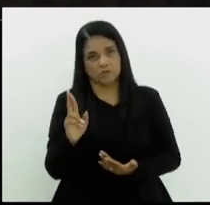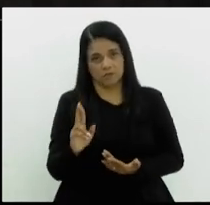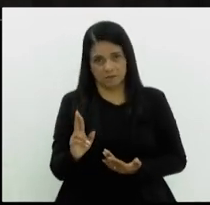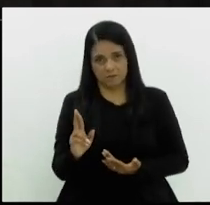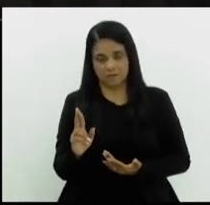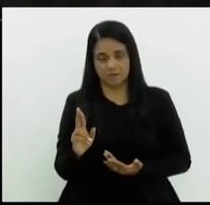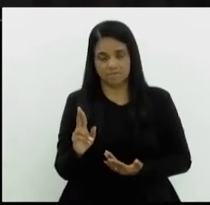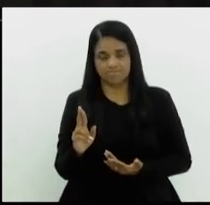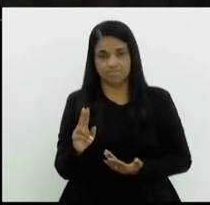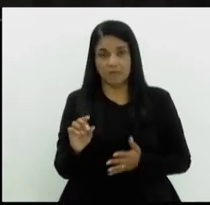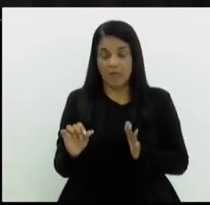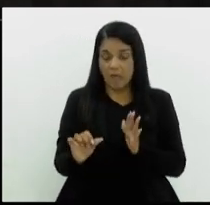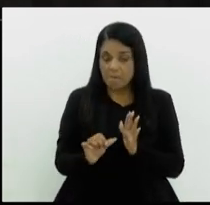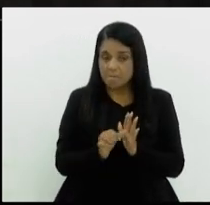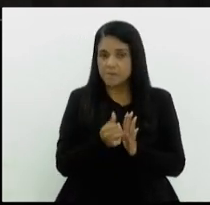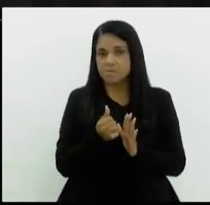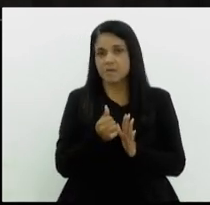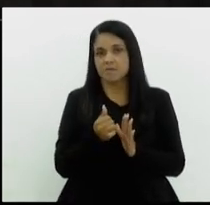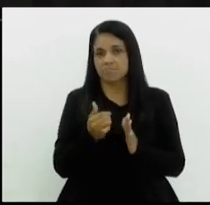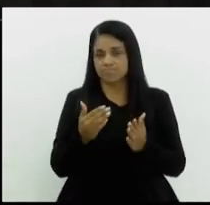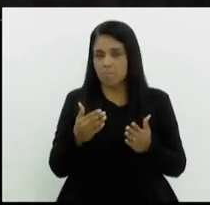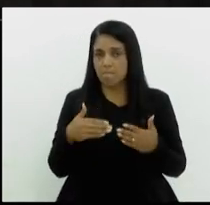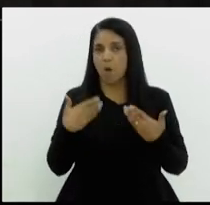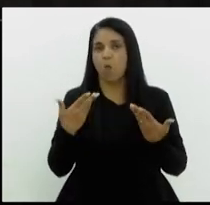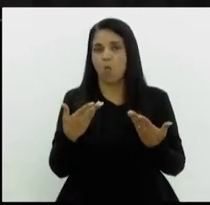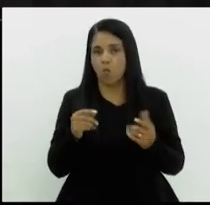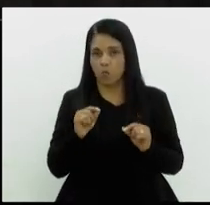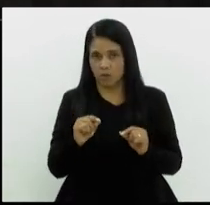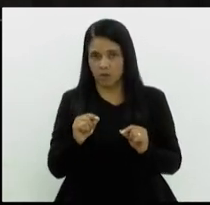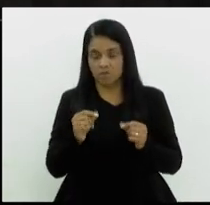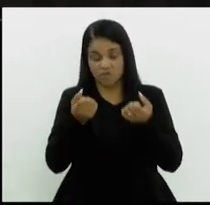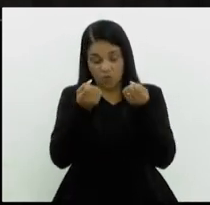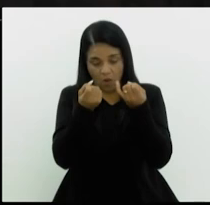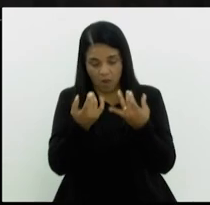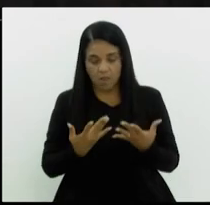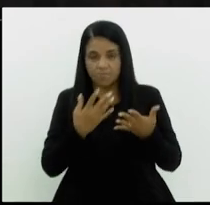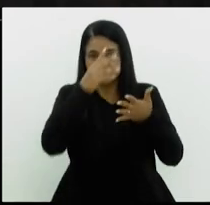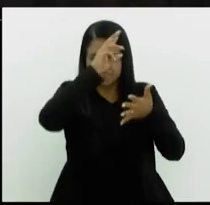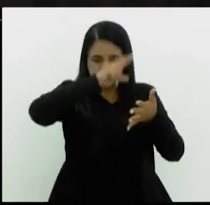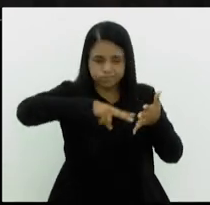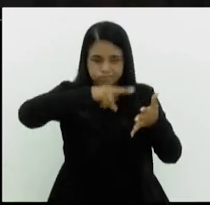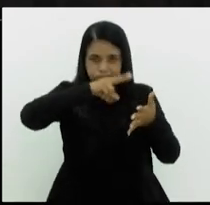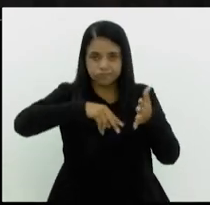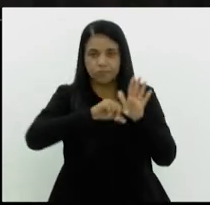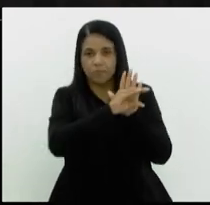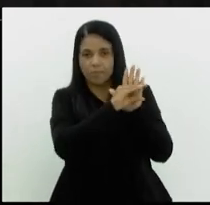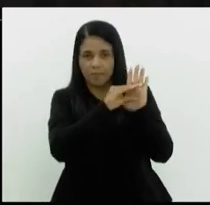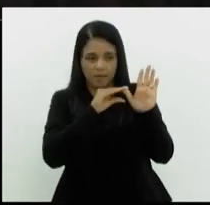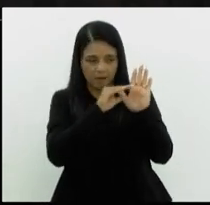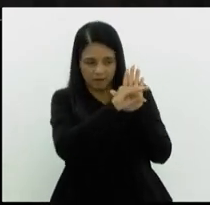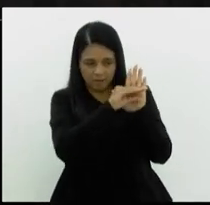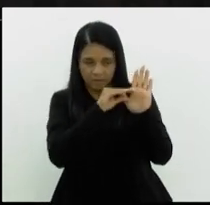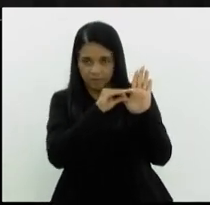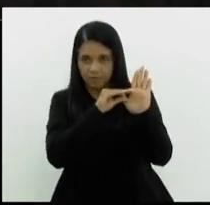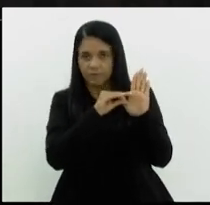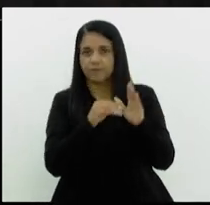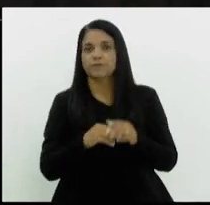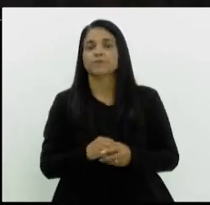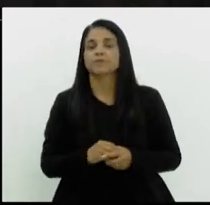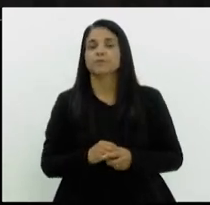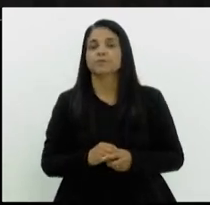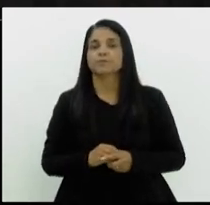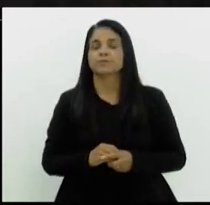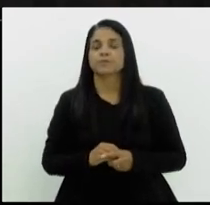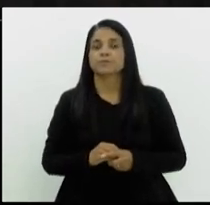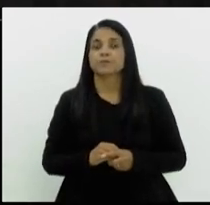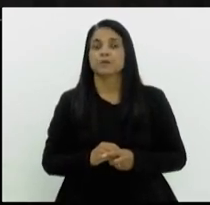primeira pancada, que eu quero ler na íntegra o parágrafo, senhor presidente. Do